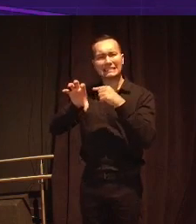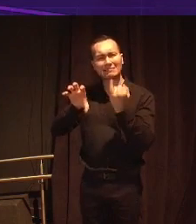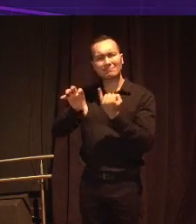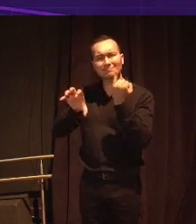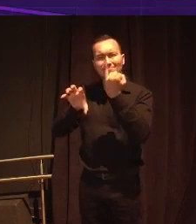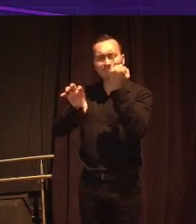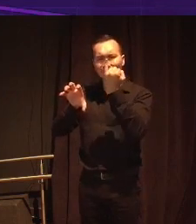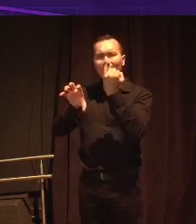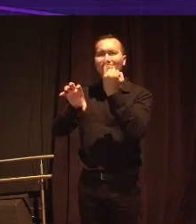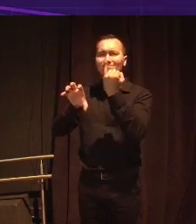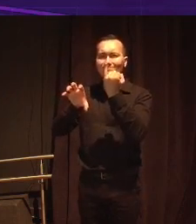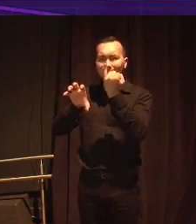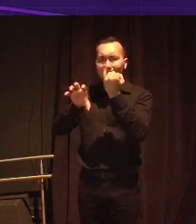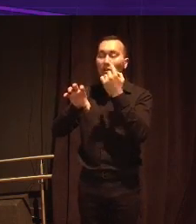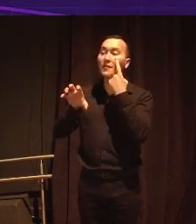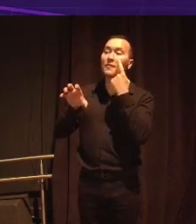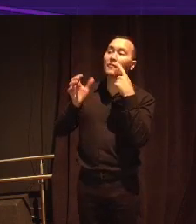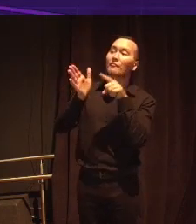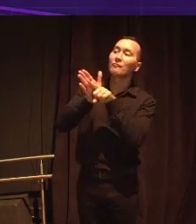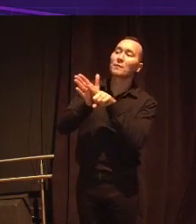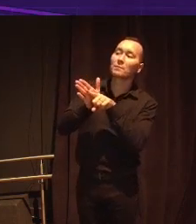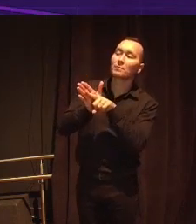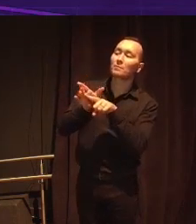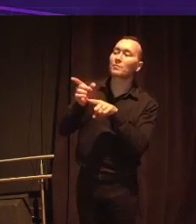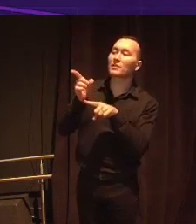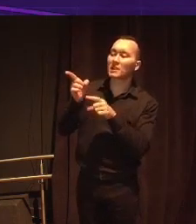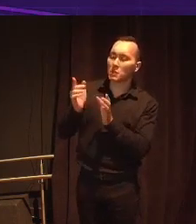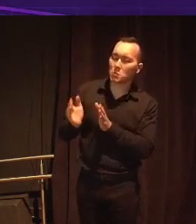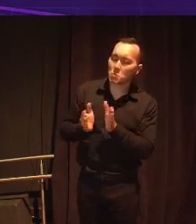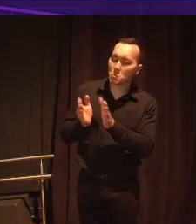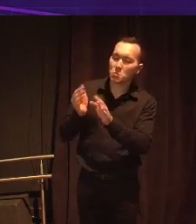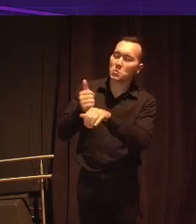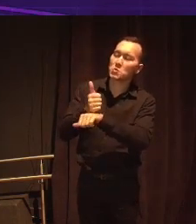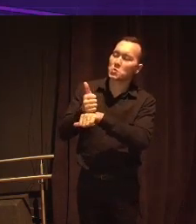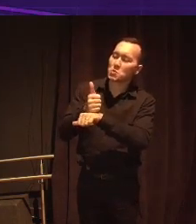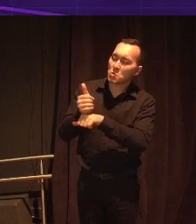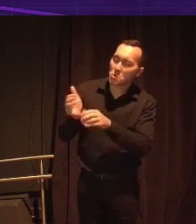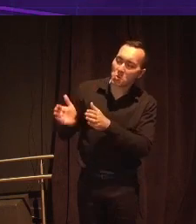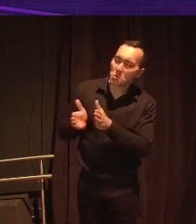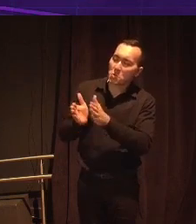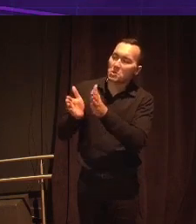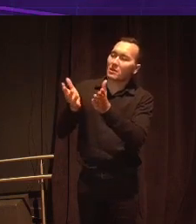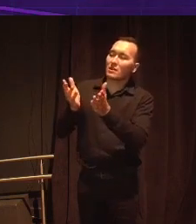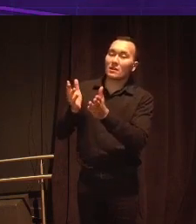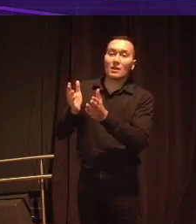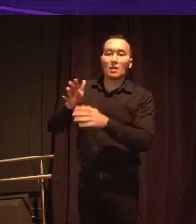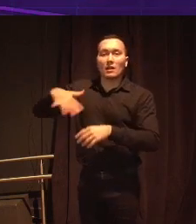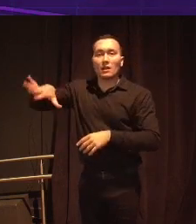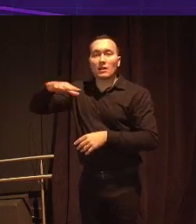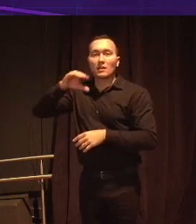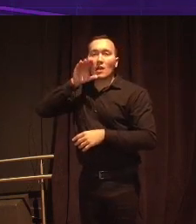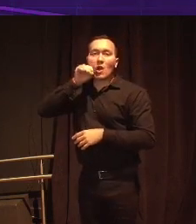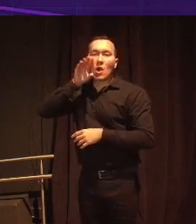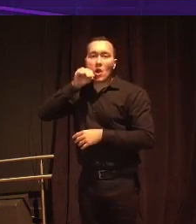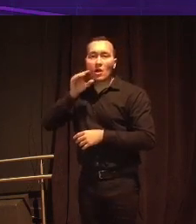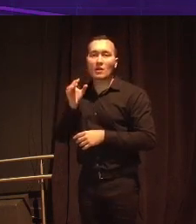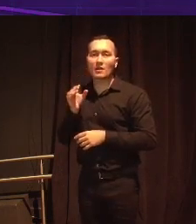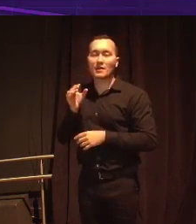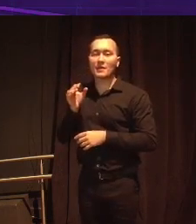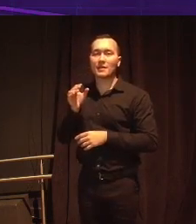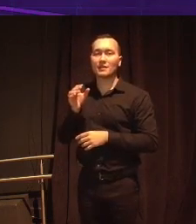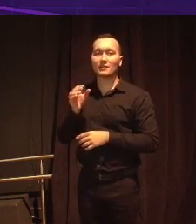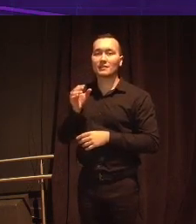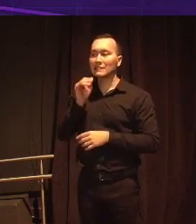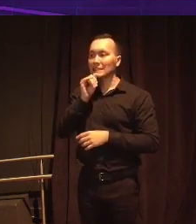outro, entende a jornada ali do nosso cliente, do nosso colaborador, a jornada da consultora, no caso